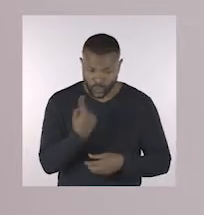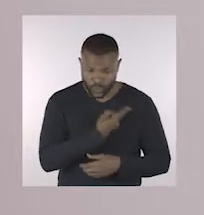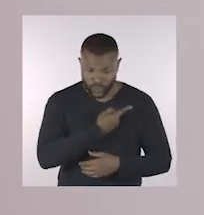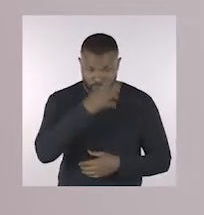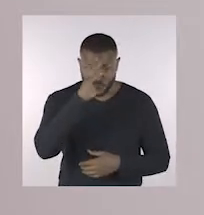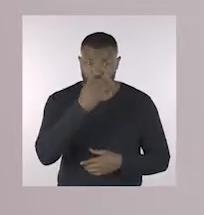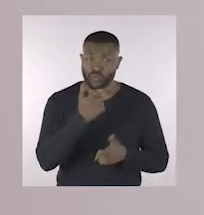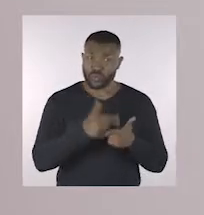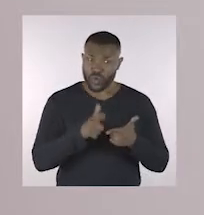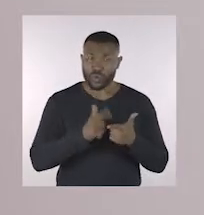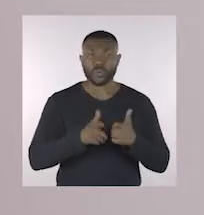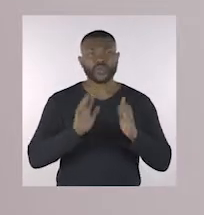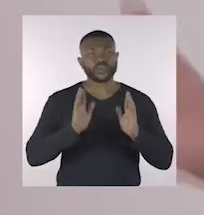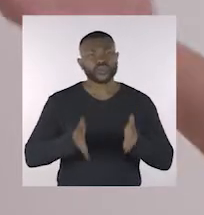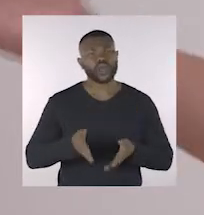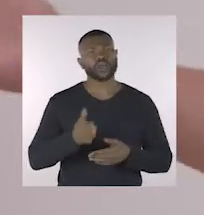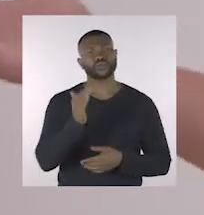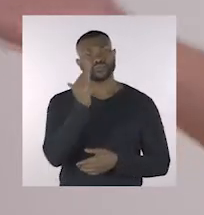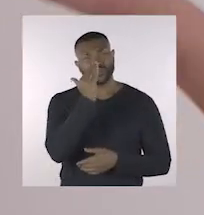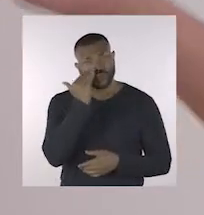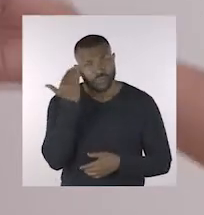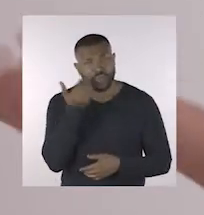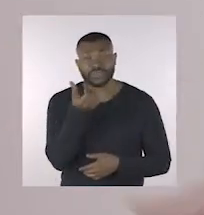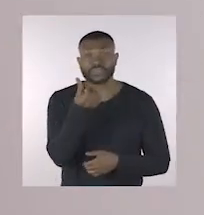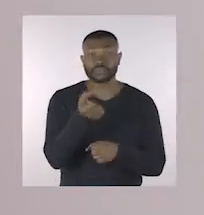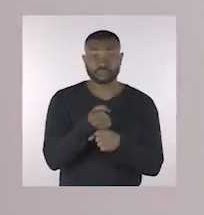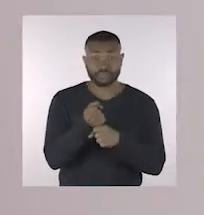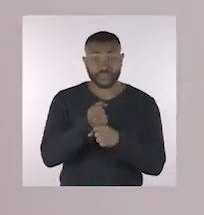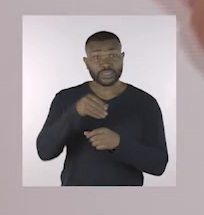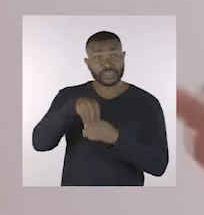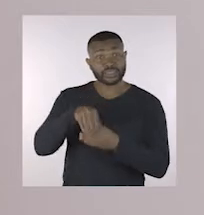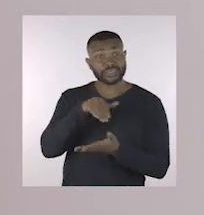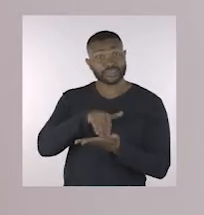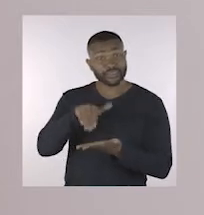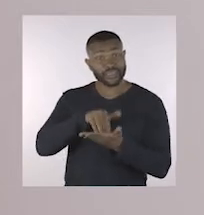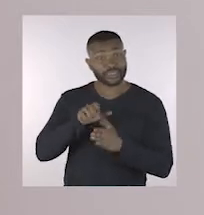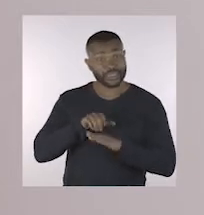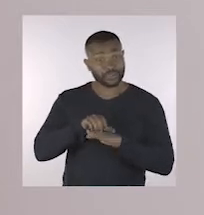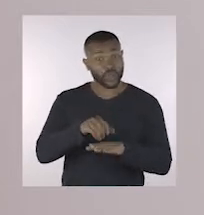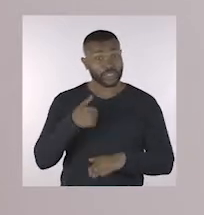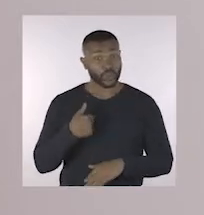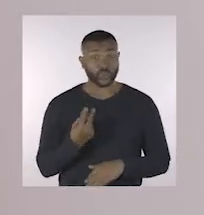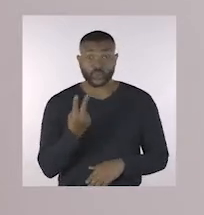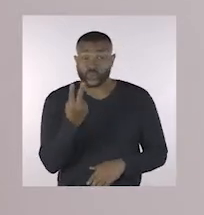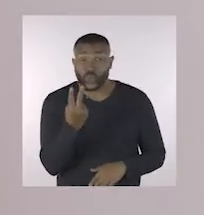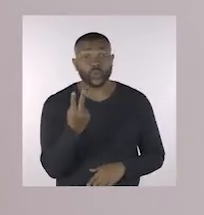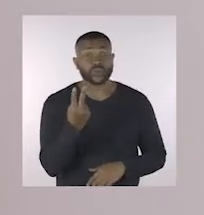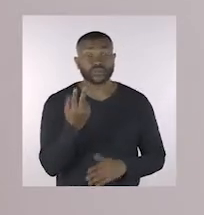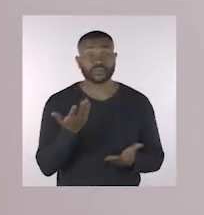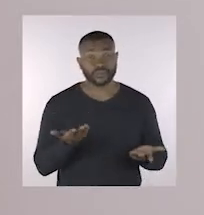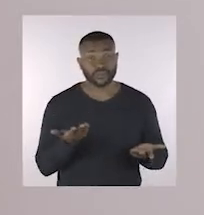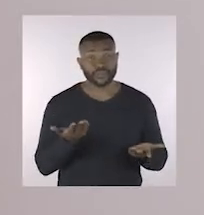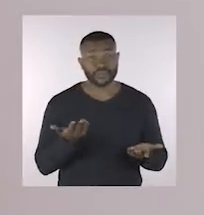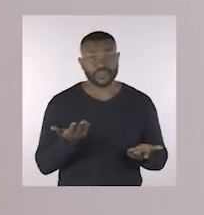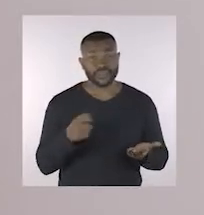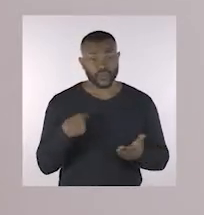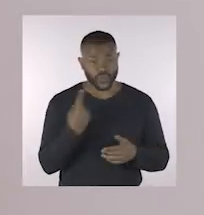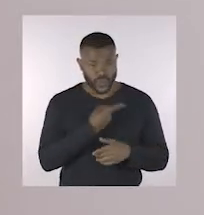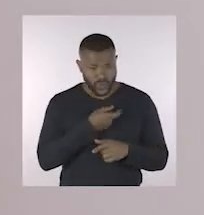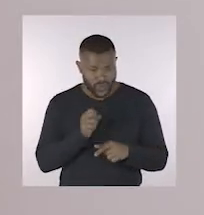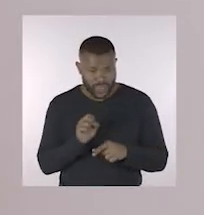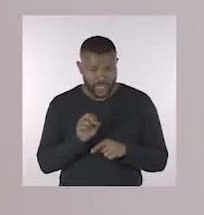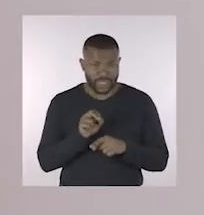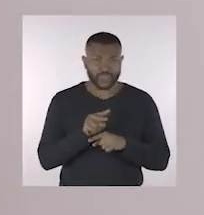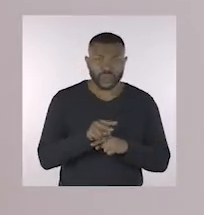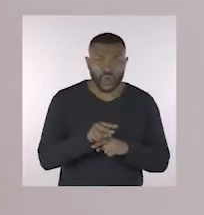quanto e resolvemos de problema não é o Gilmar que ficou 6 anos na Secretaria de Transporte eu fiquei dois quando a